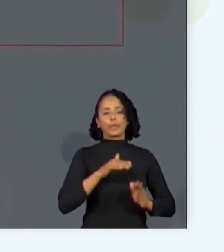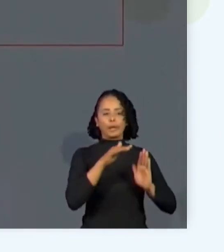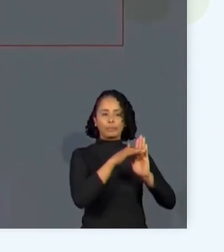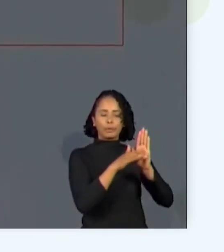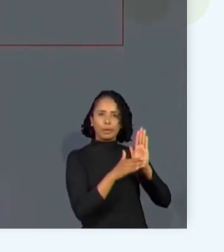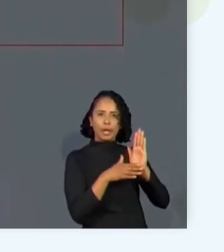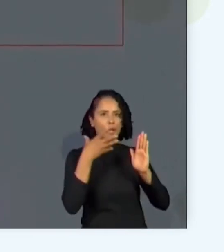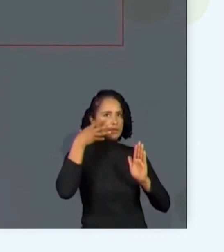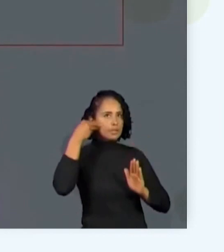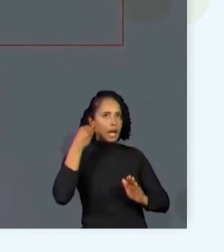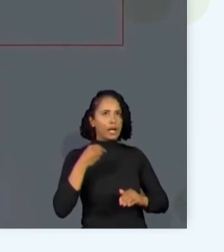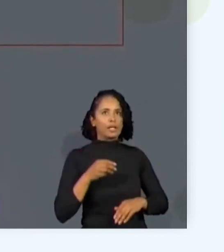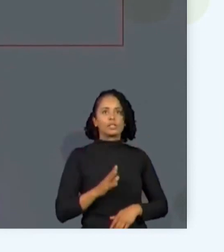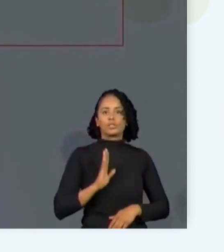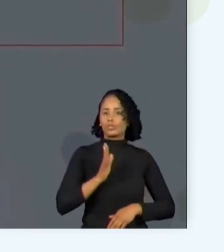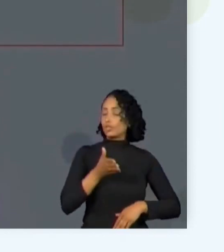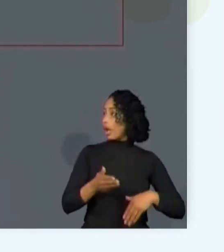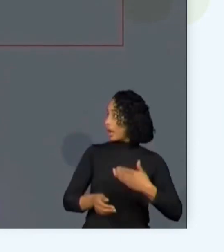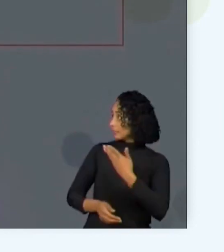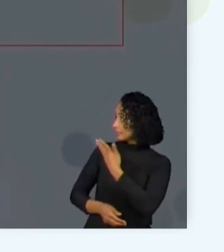é o